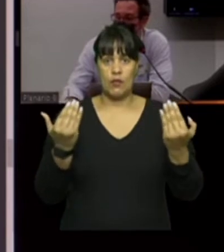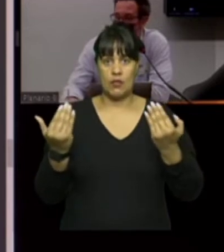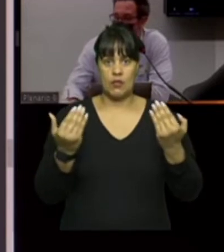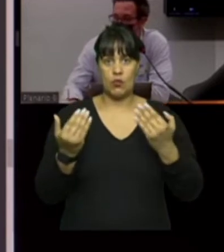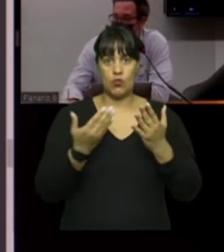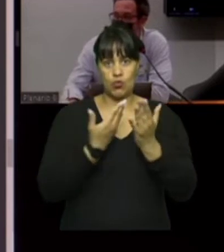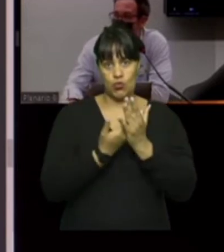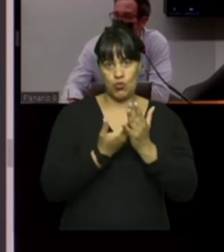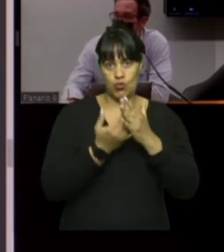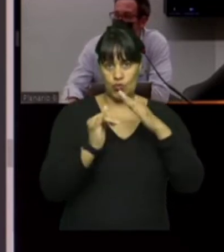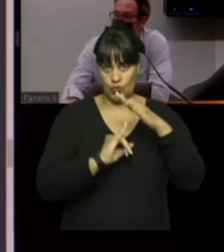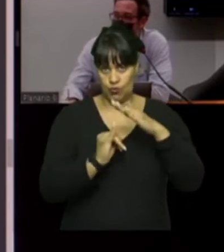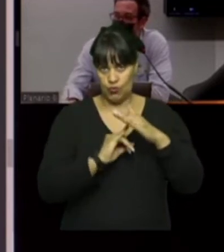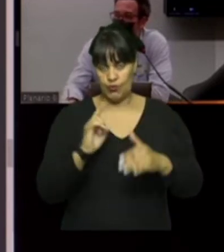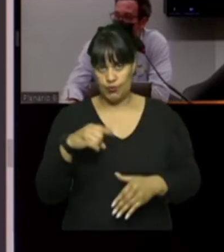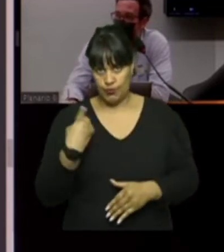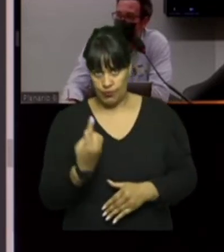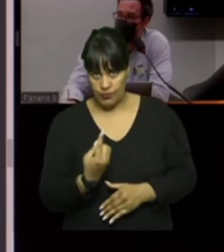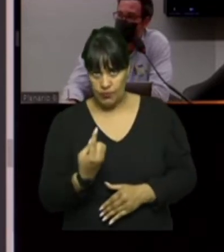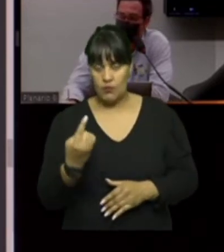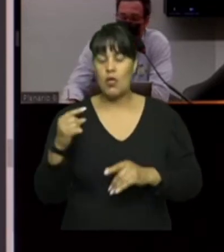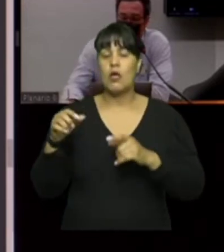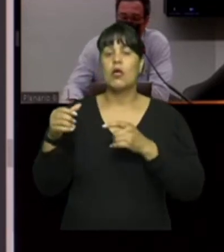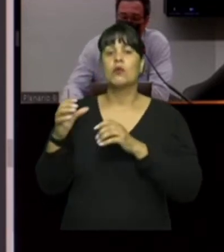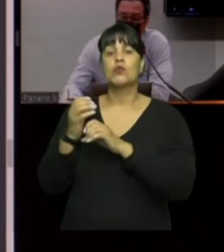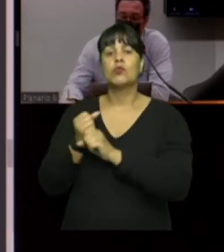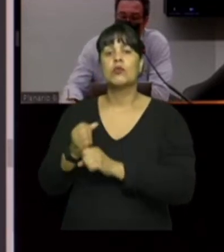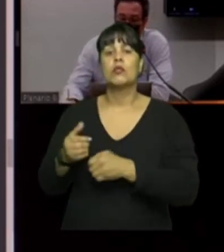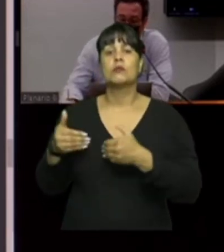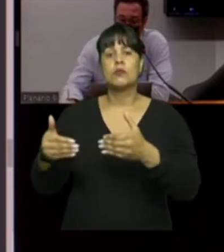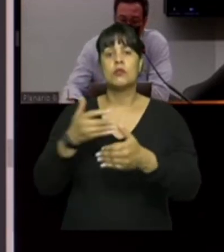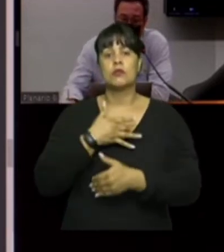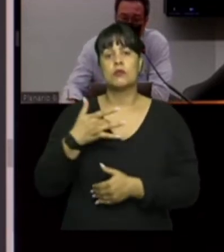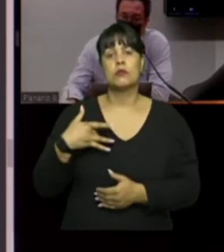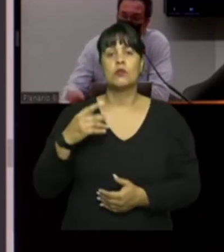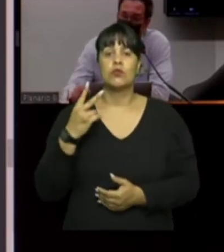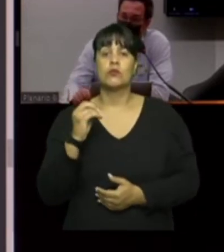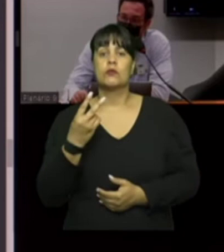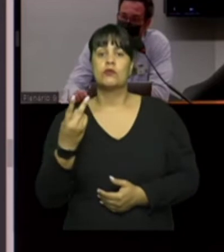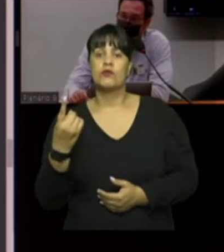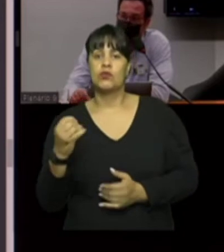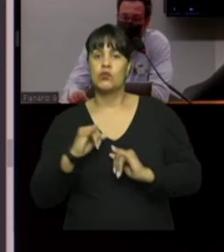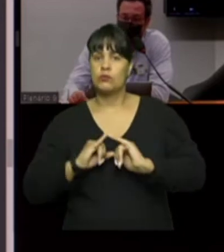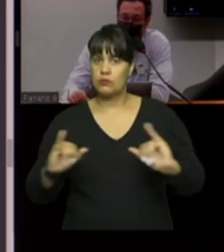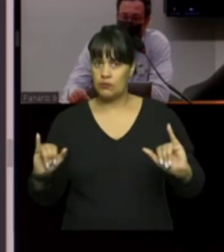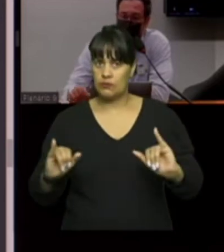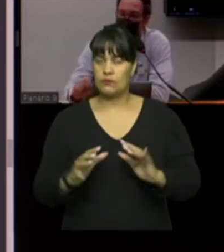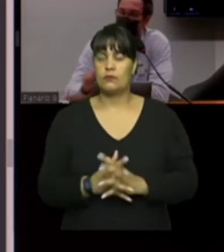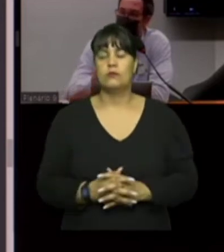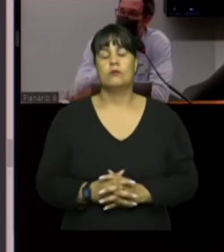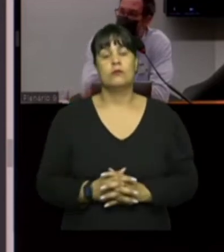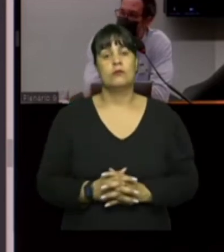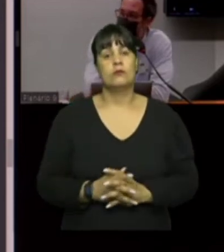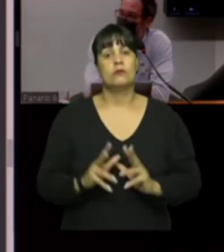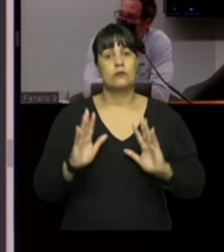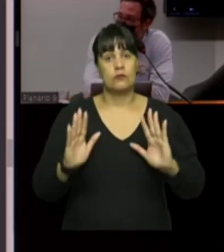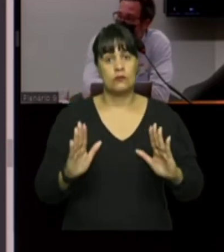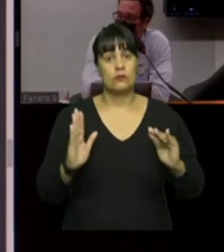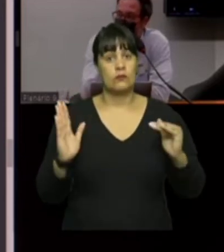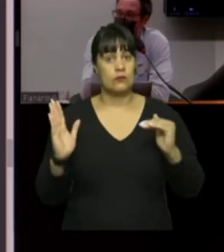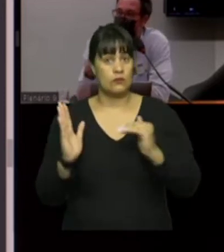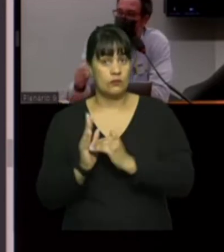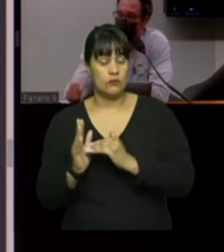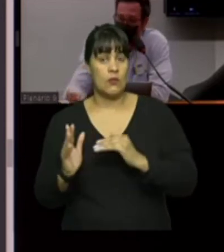dados publicados pelo Ministério da Saúde em 2021. E aí, lembrando que de 2015